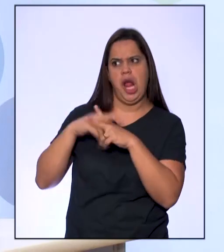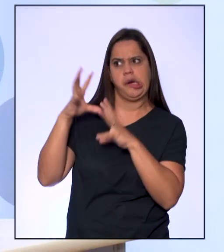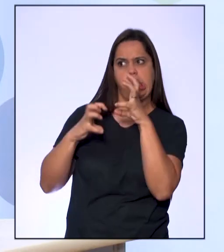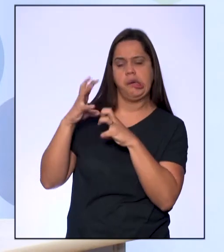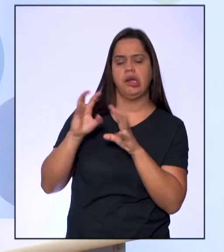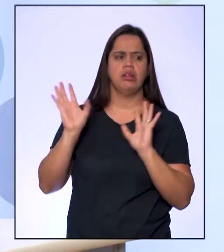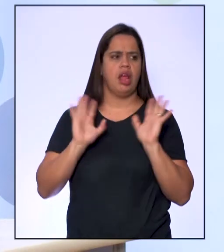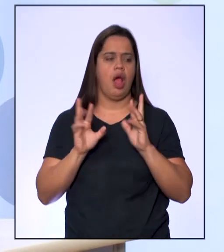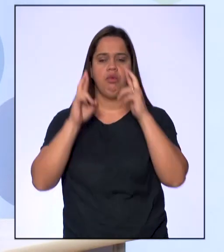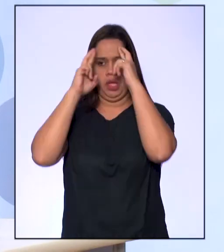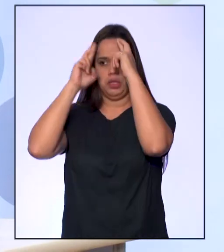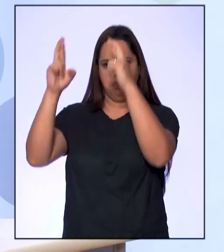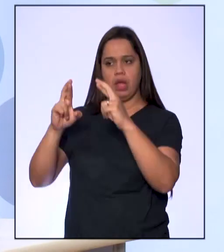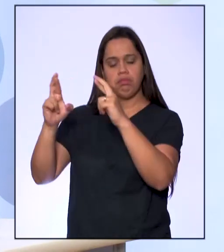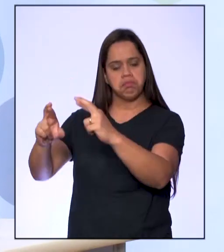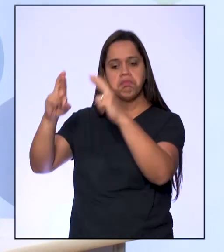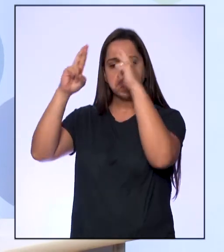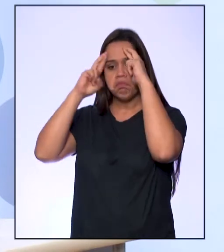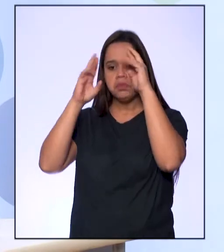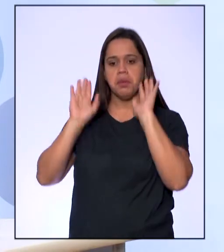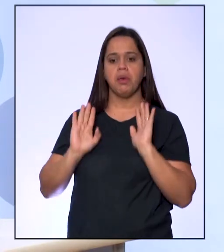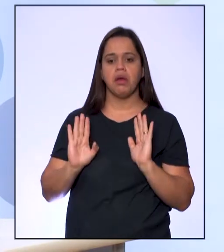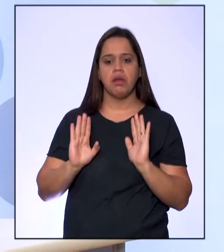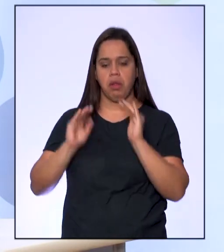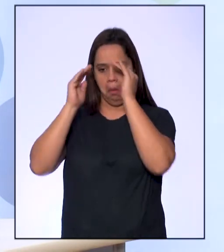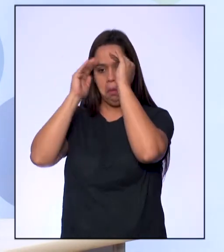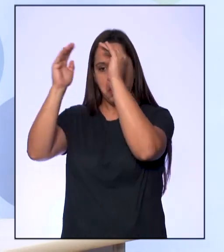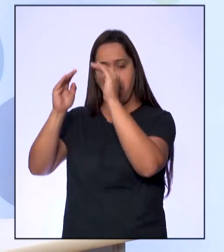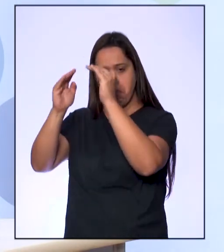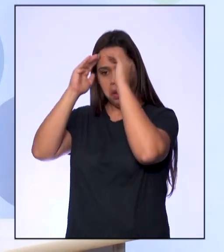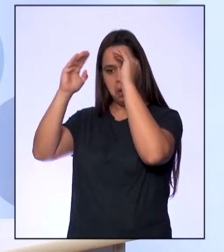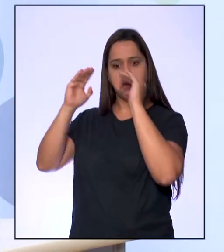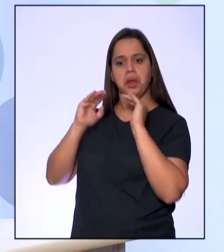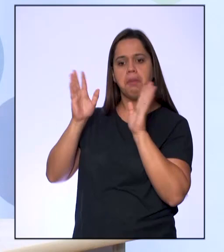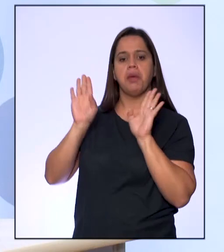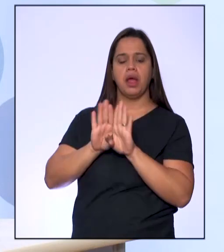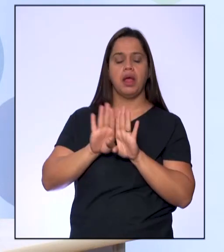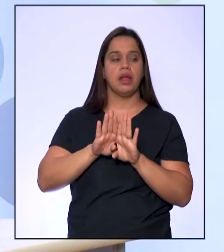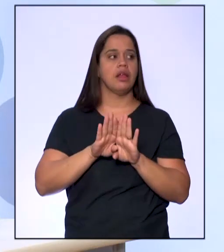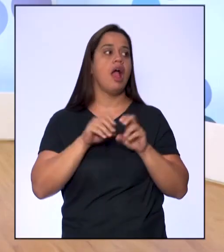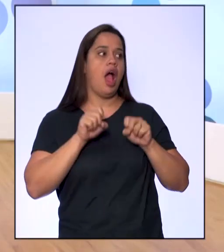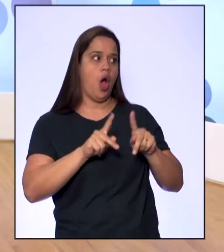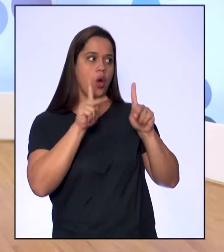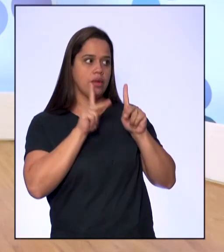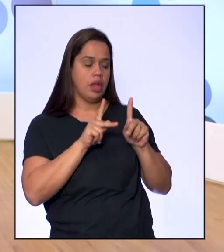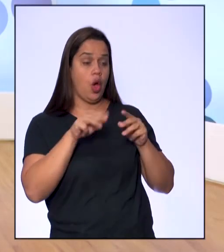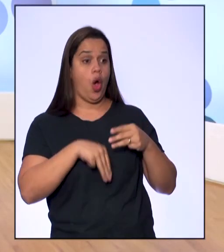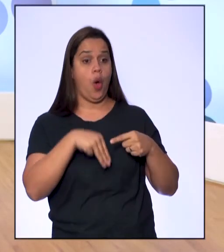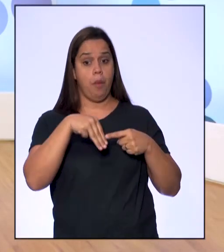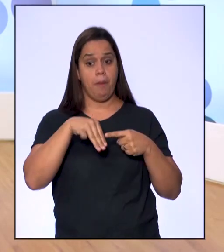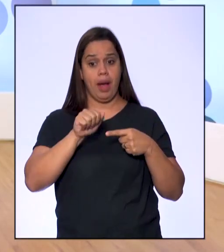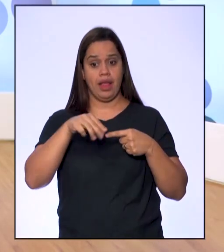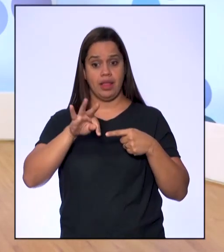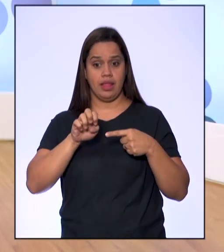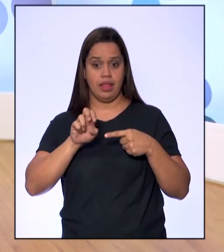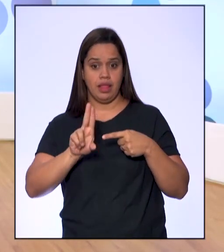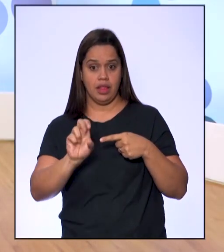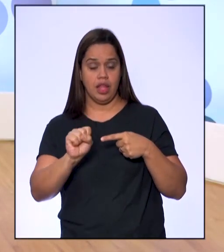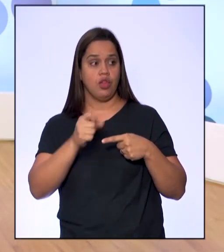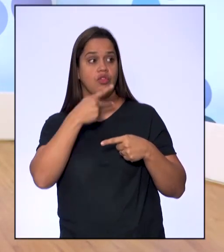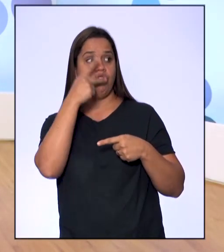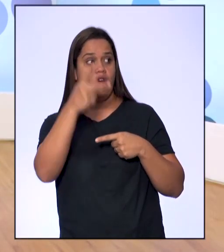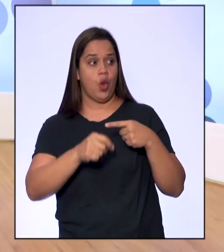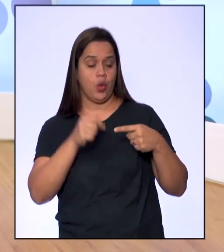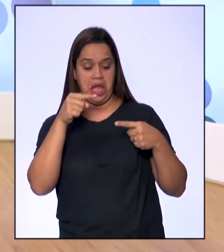vai respeitar a opinião da outra, os argumentos da outra. Deixa eu falar aqui, o Matheus respondeu no nosso chat que